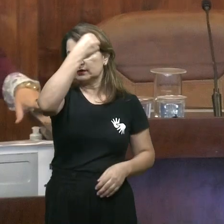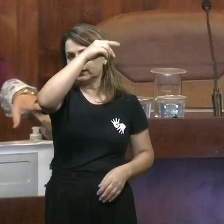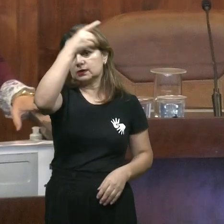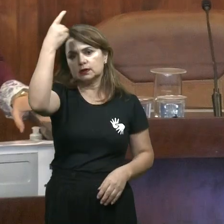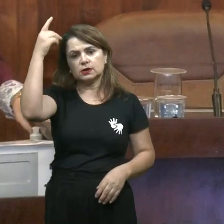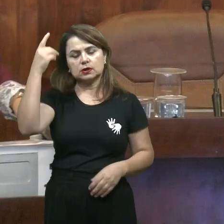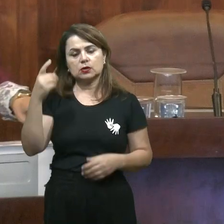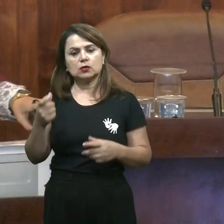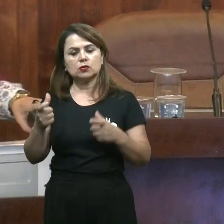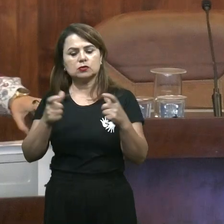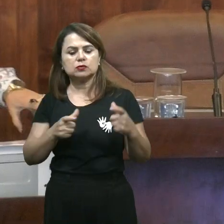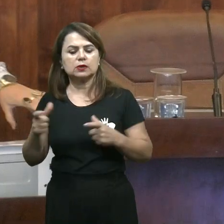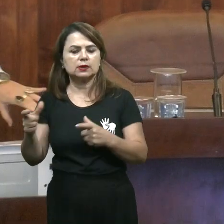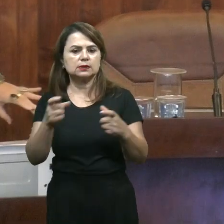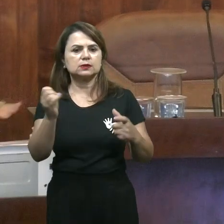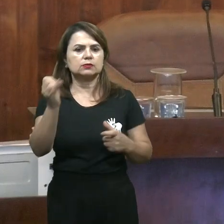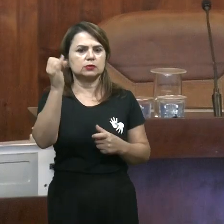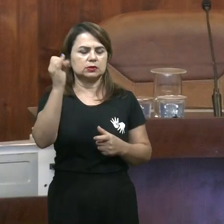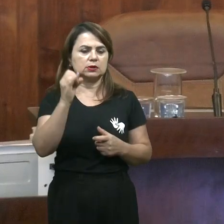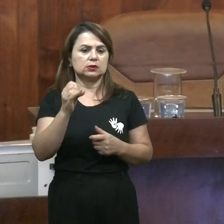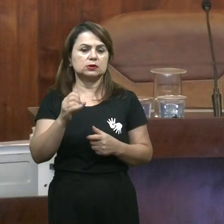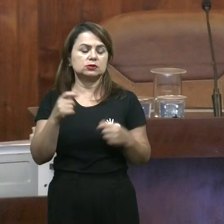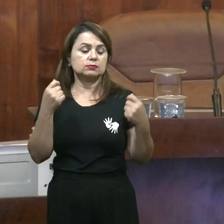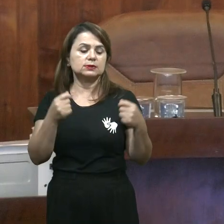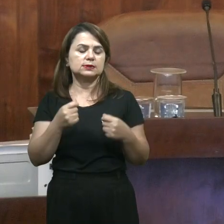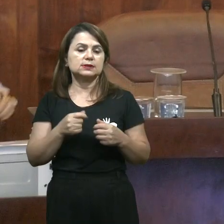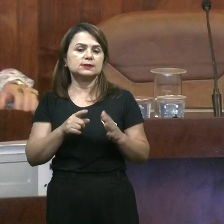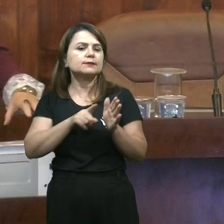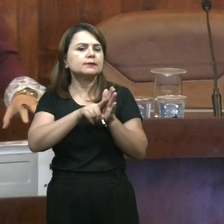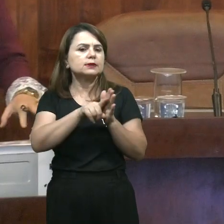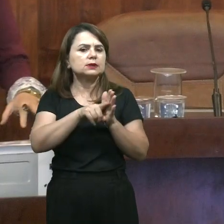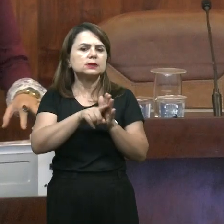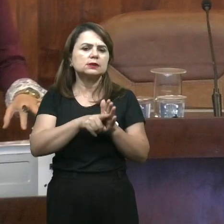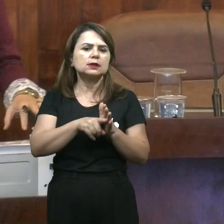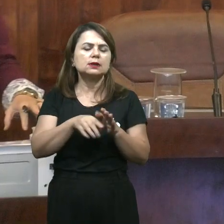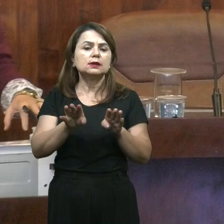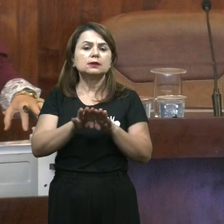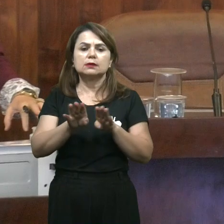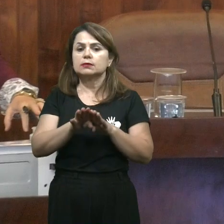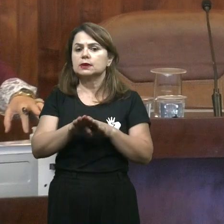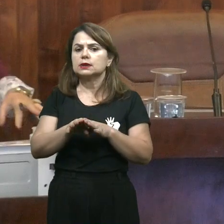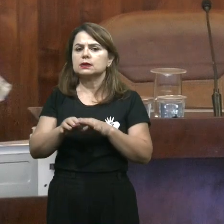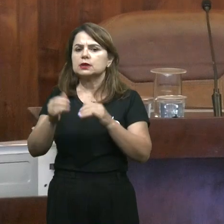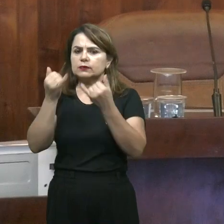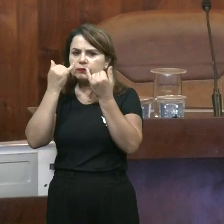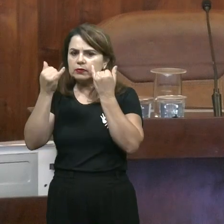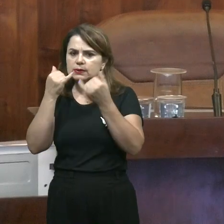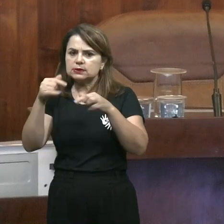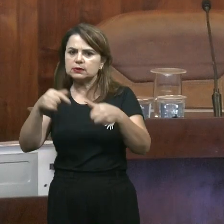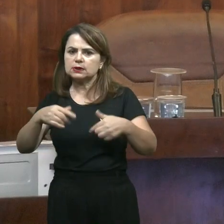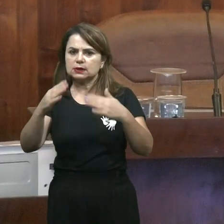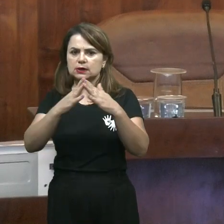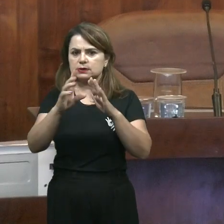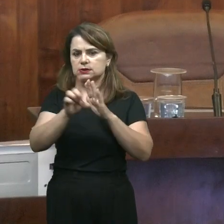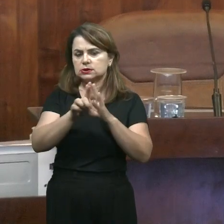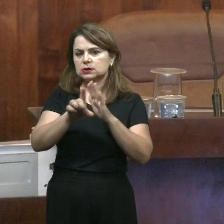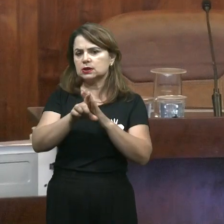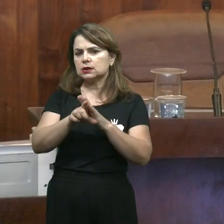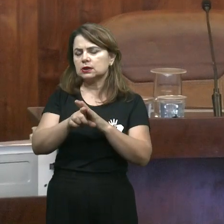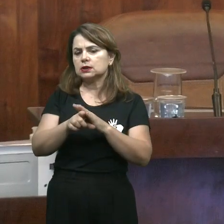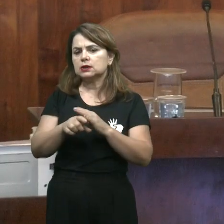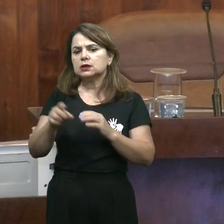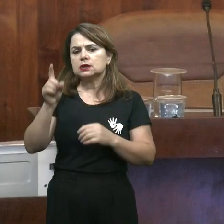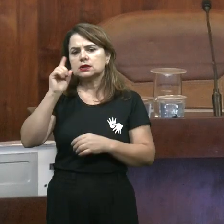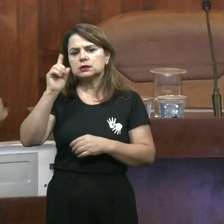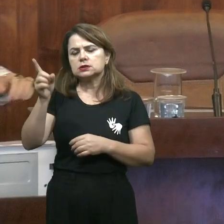setores competentes, informar a esta edilidade, de quando será executada a poda extração do que